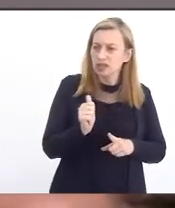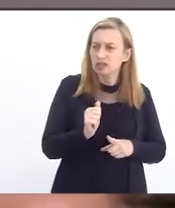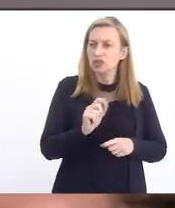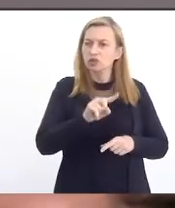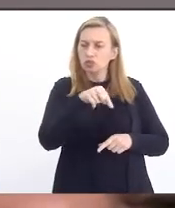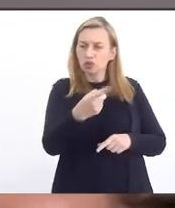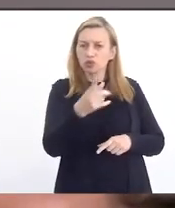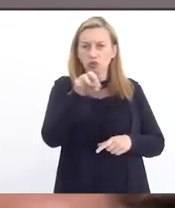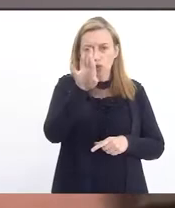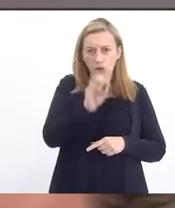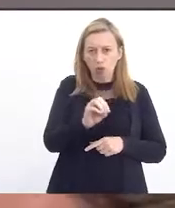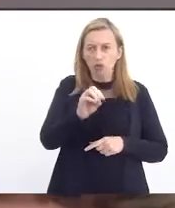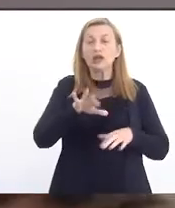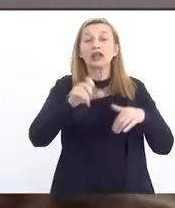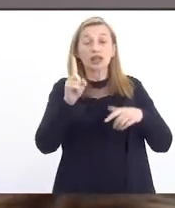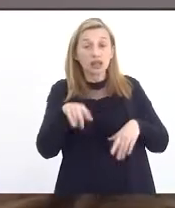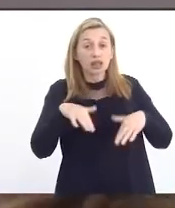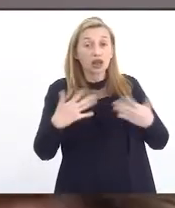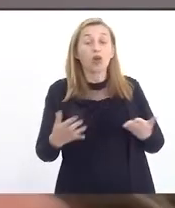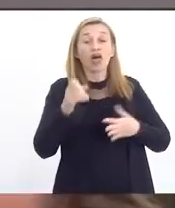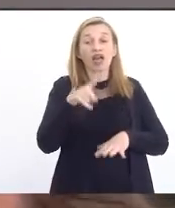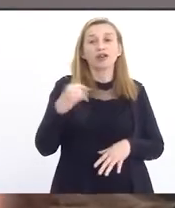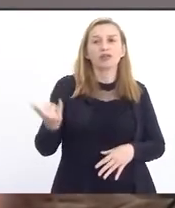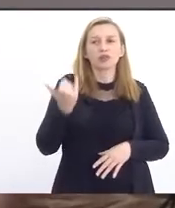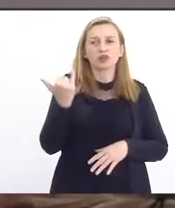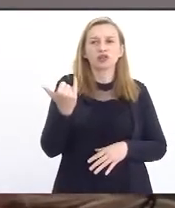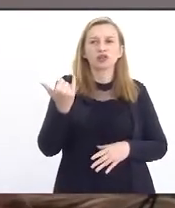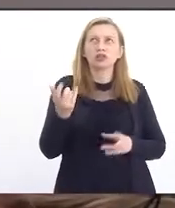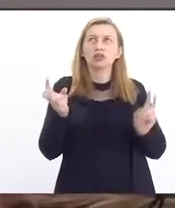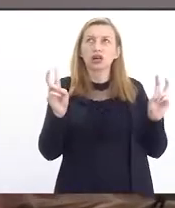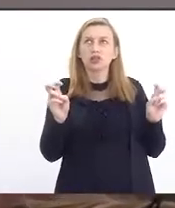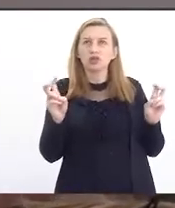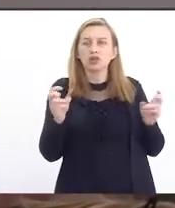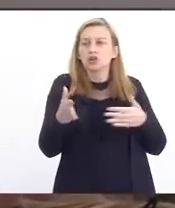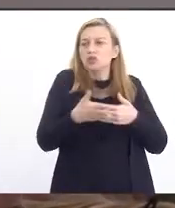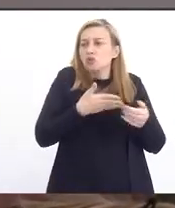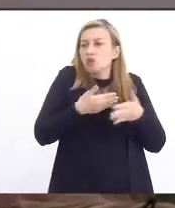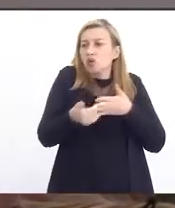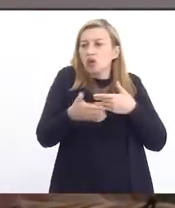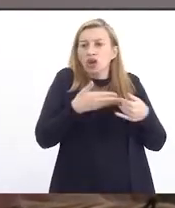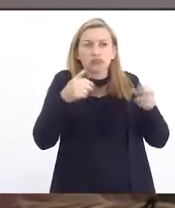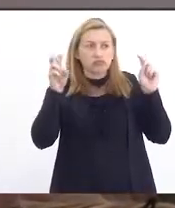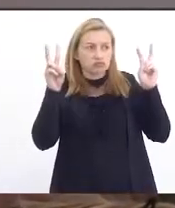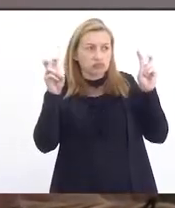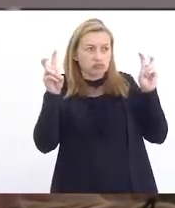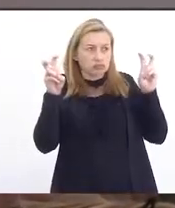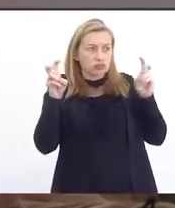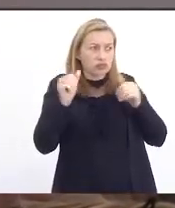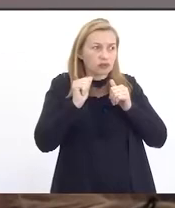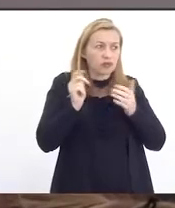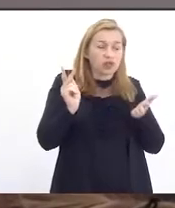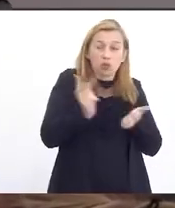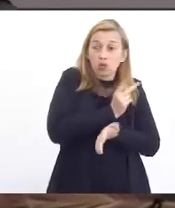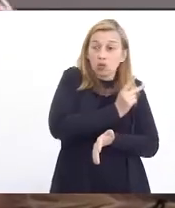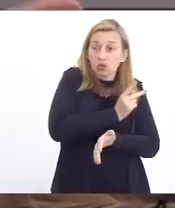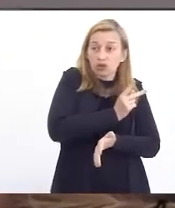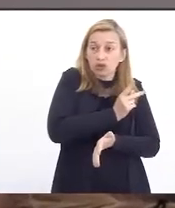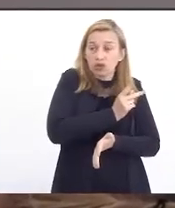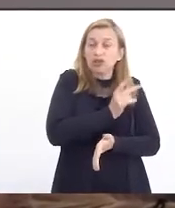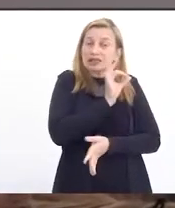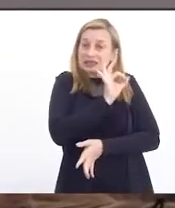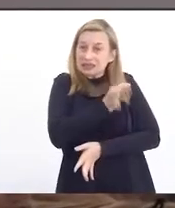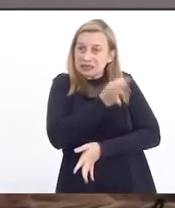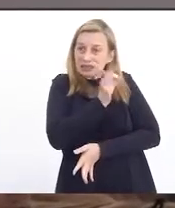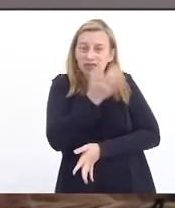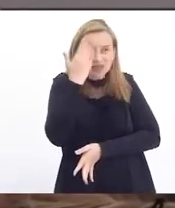próximo bloco. Então, é importante para que, em caso de qualquer situação que aconteça, A gente sabe